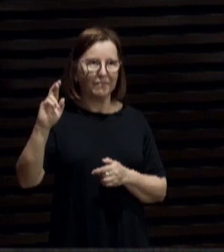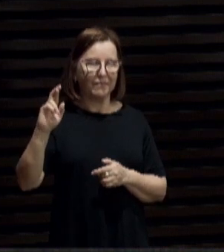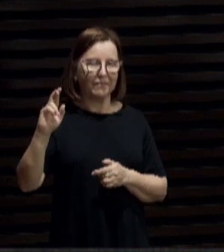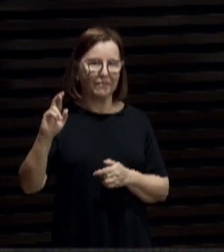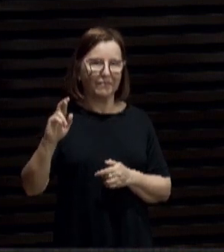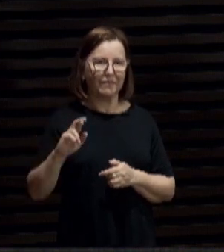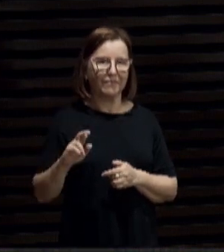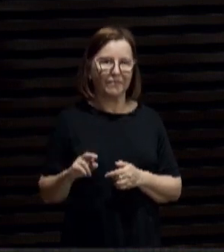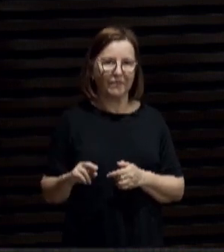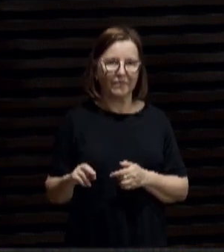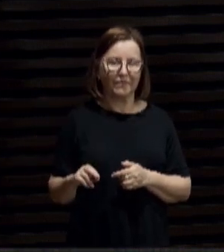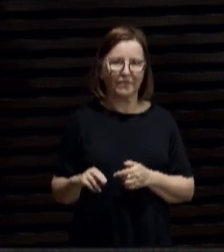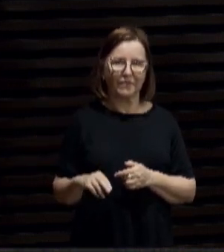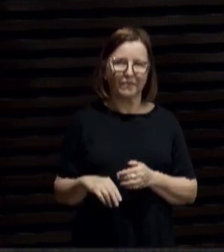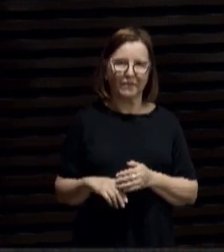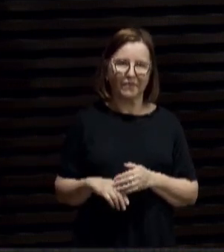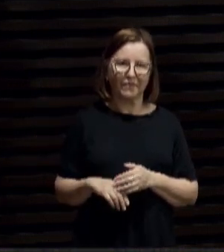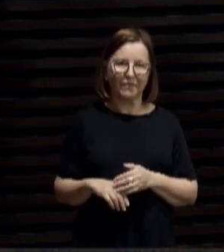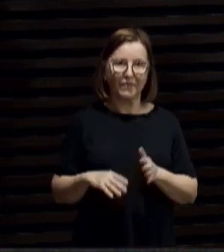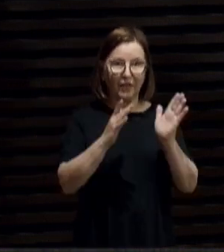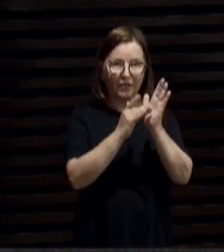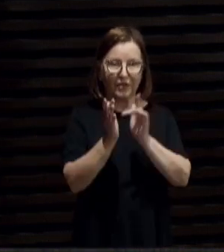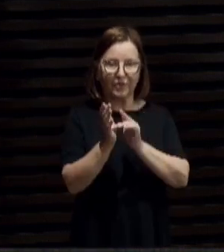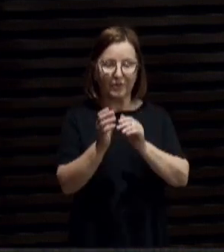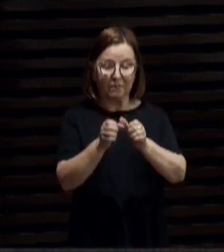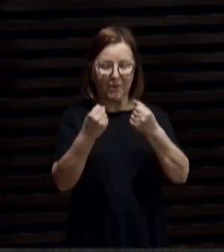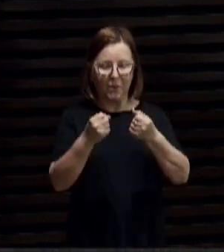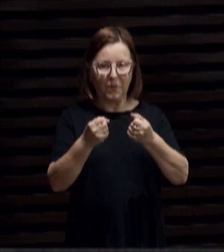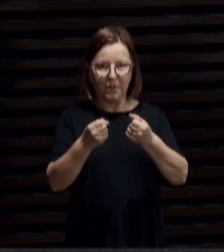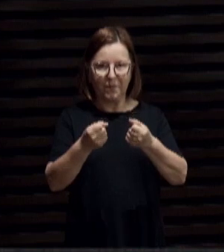Veio Jesus, tomou pão e lhes deu,